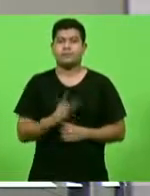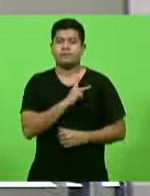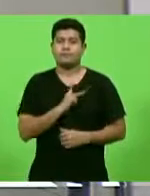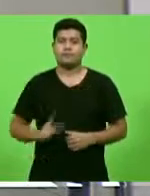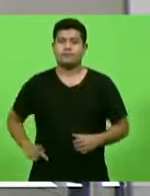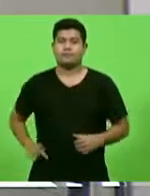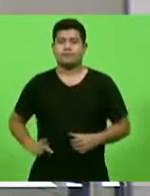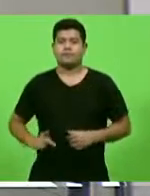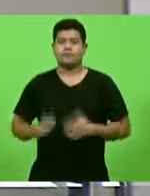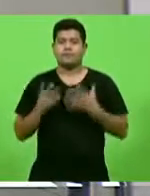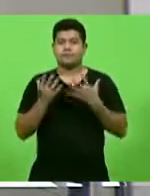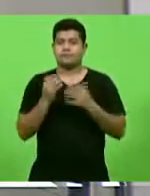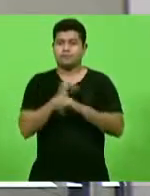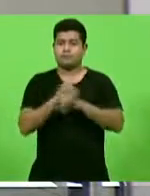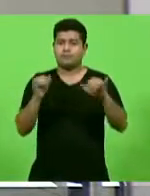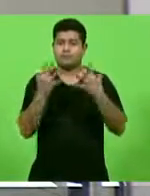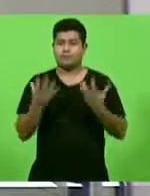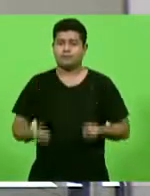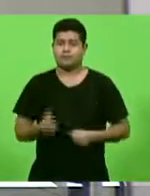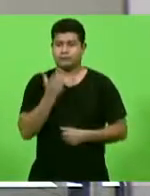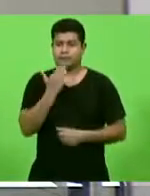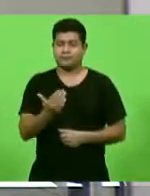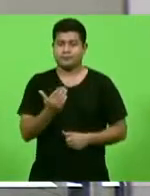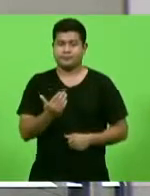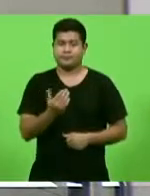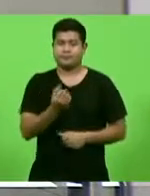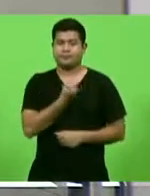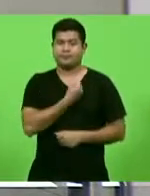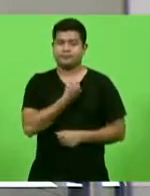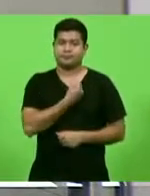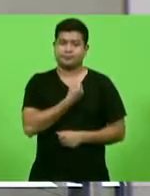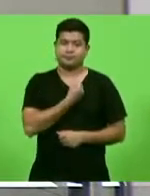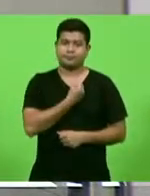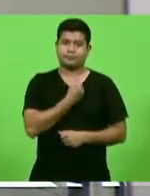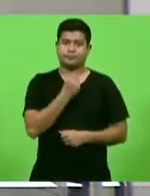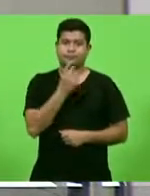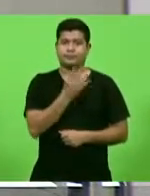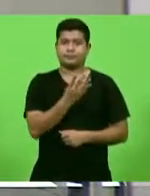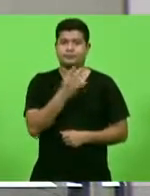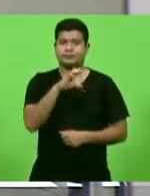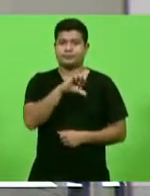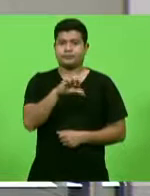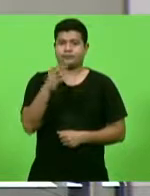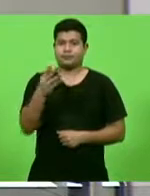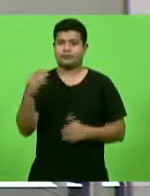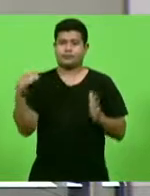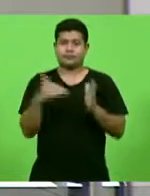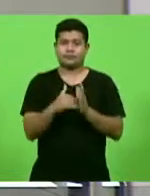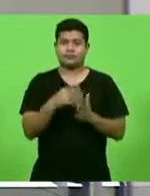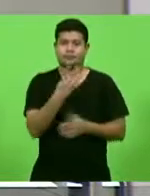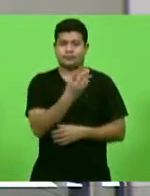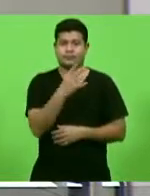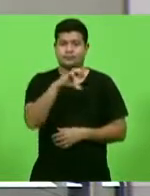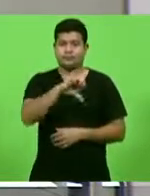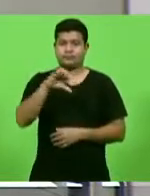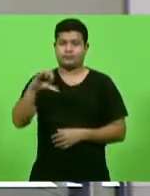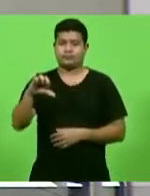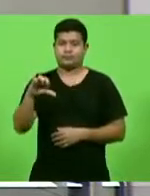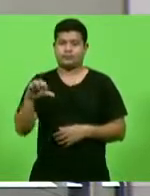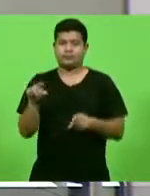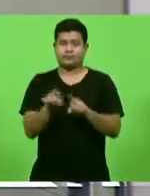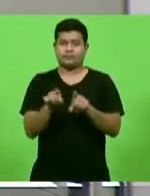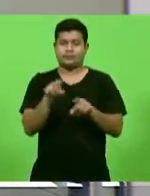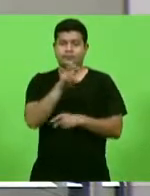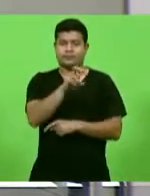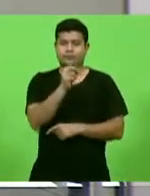Esta presidência comunica que defere os seguintes requerimentos. Requerimentos 494 a 499,